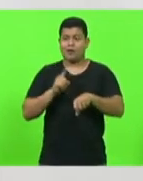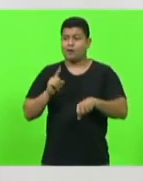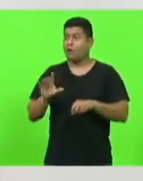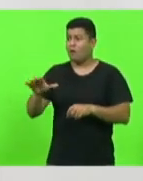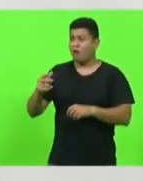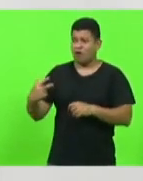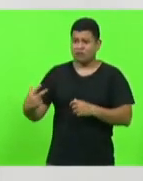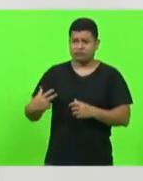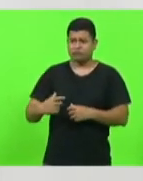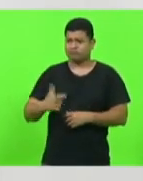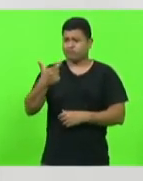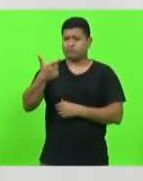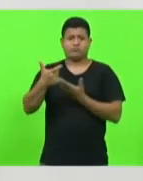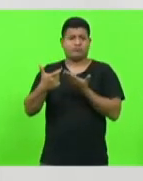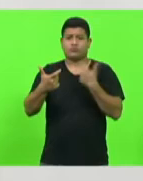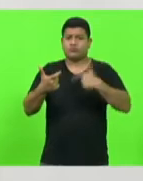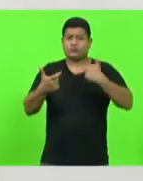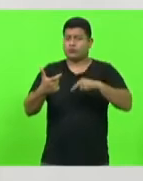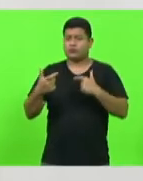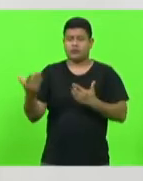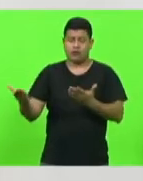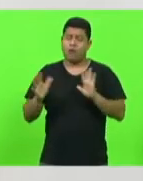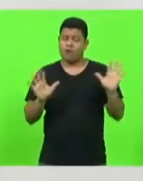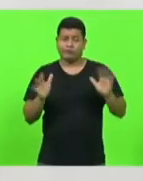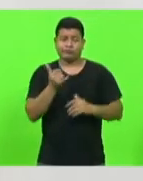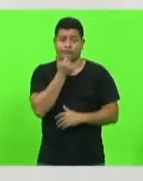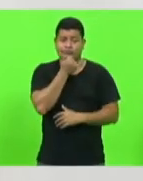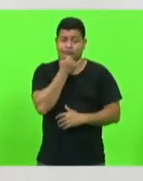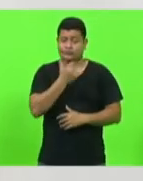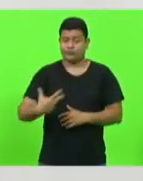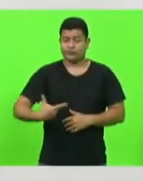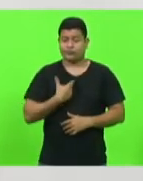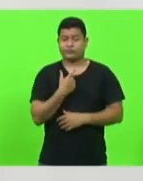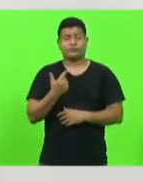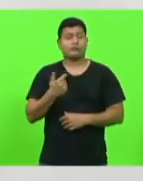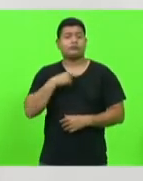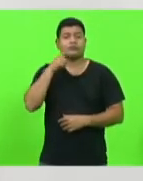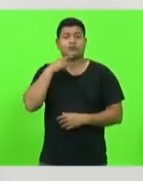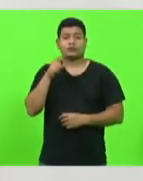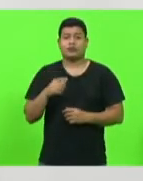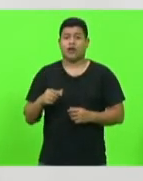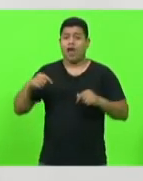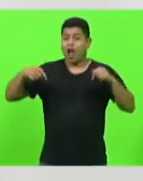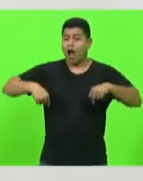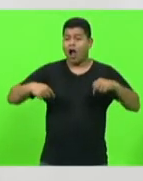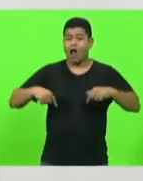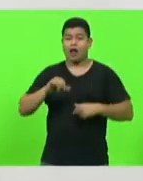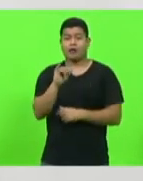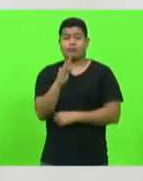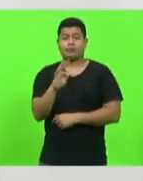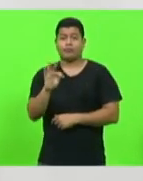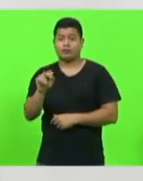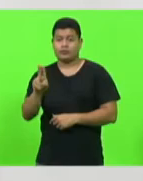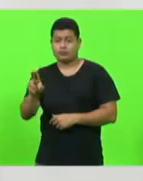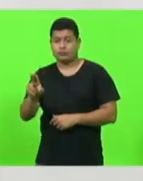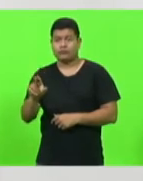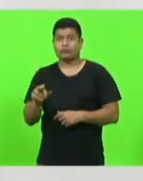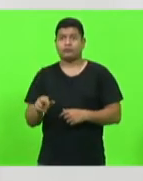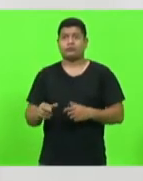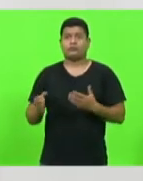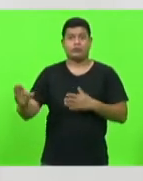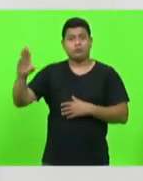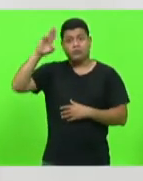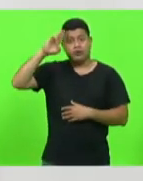muita contradição. Nós temos algumas coisas obrigatórias, IPTU, imposto de renda, serviço militar obrigatório, são